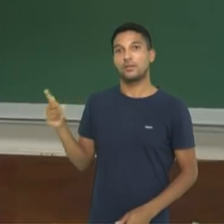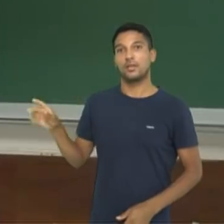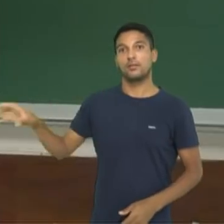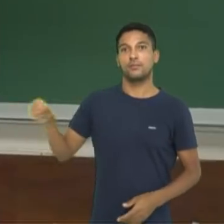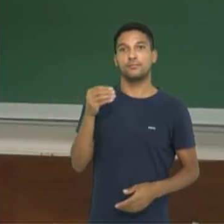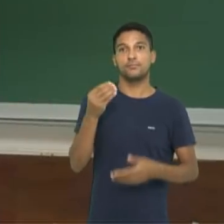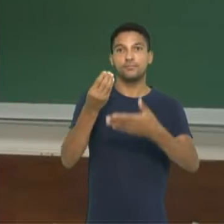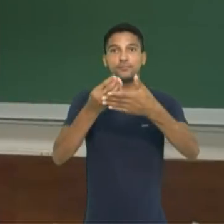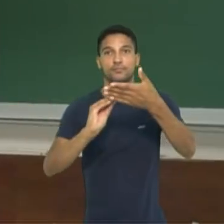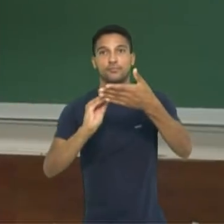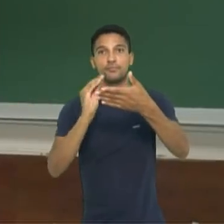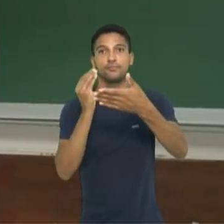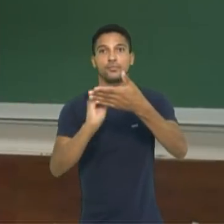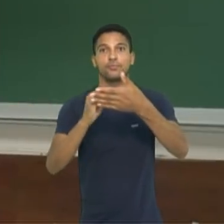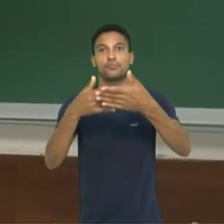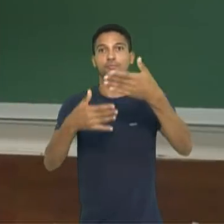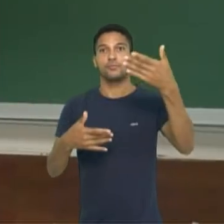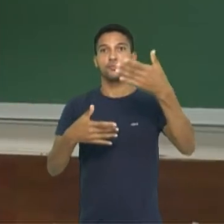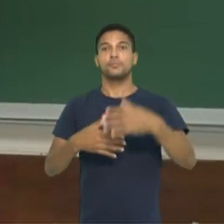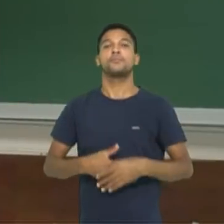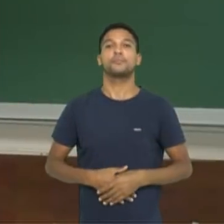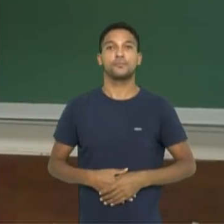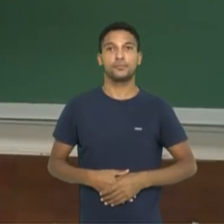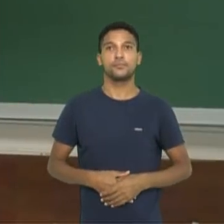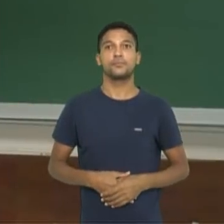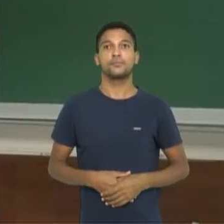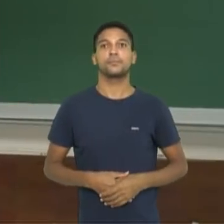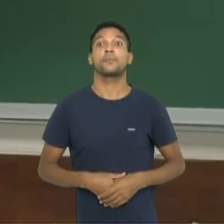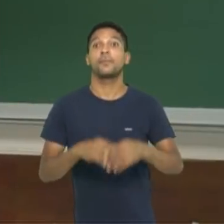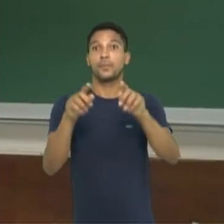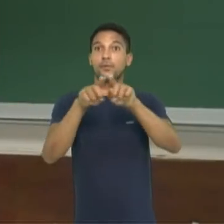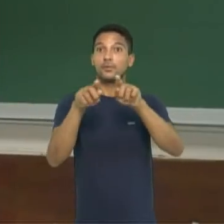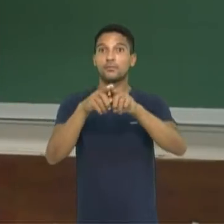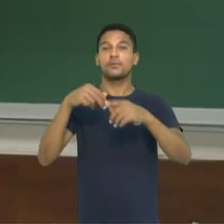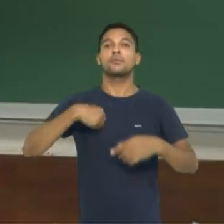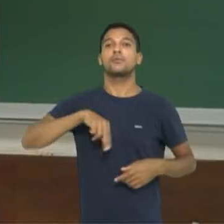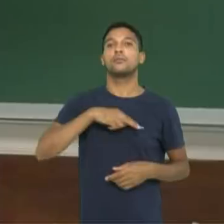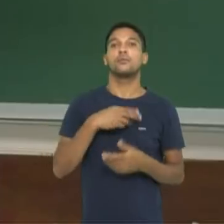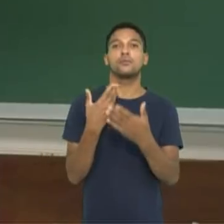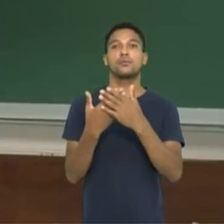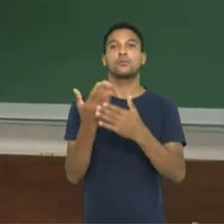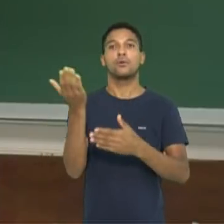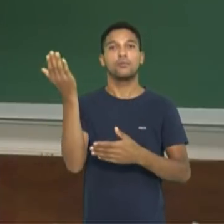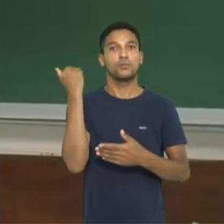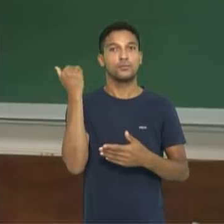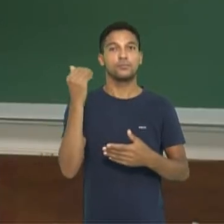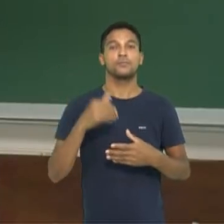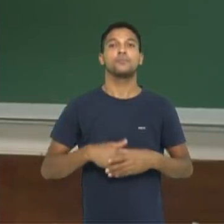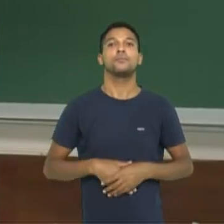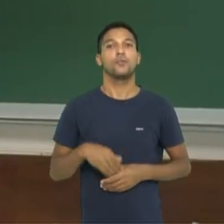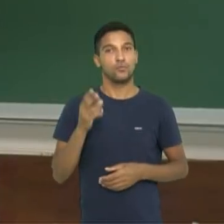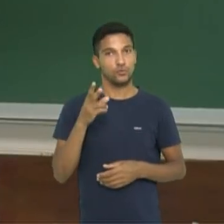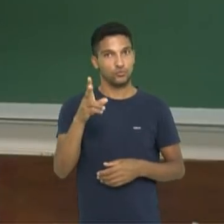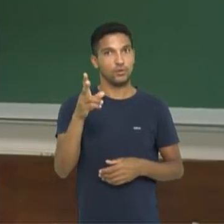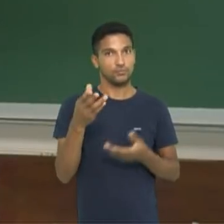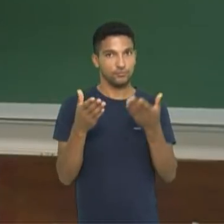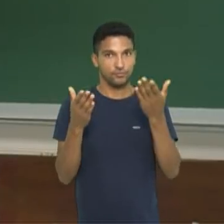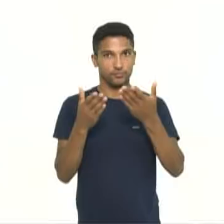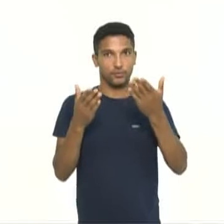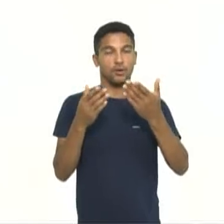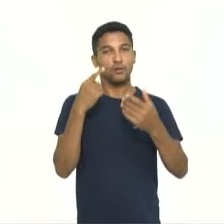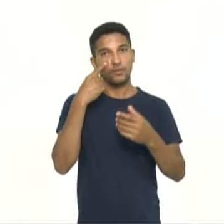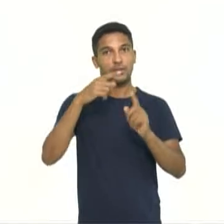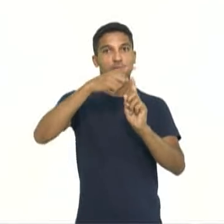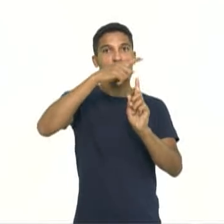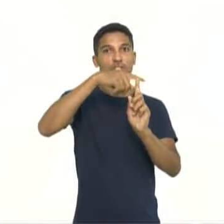dá para diferenciar. Então, também nós vimos na aula anterior, pessoal, vamos continuar aqui no slide, os tipos de reportagem,